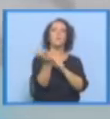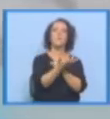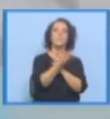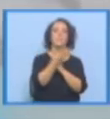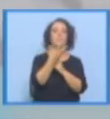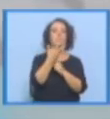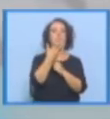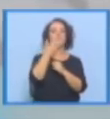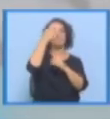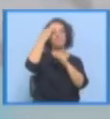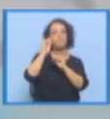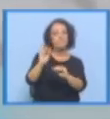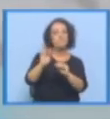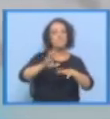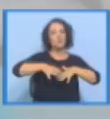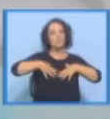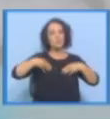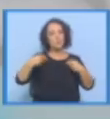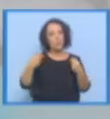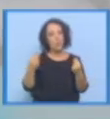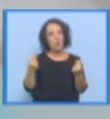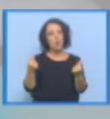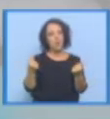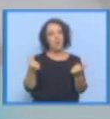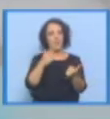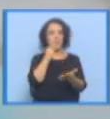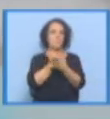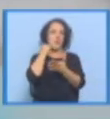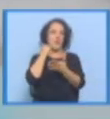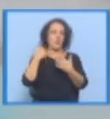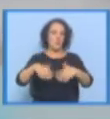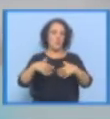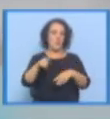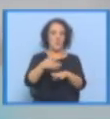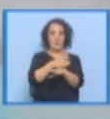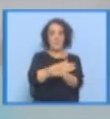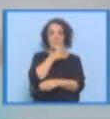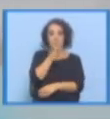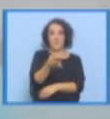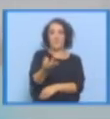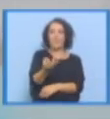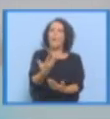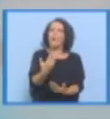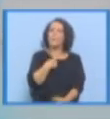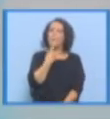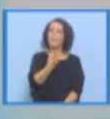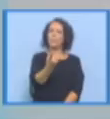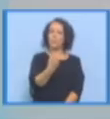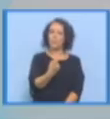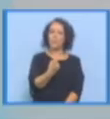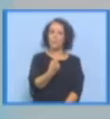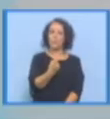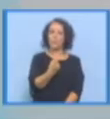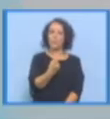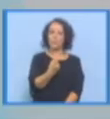aconselhamento espiritual, não é? Daí essa marca muito particular que referíamos há pouco e perguntava-lhe o que